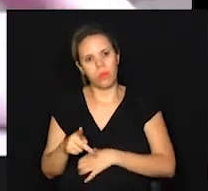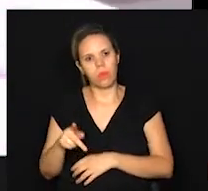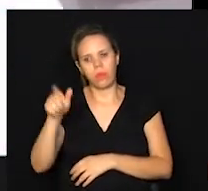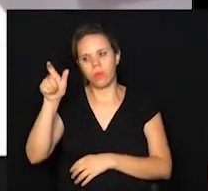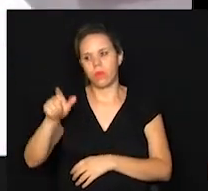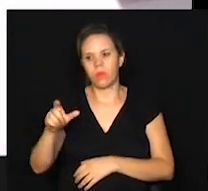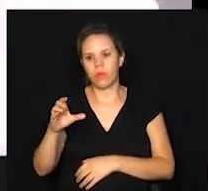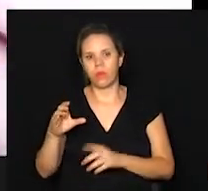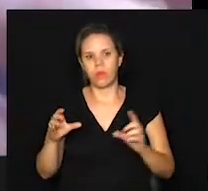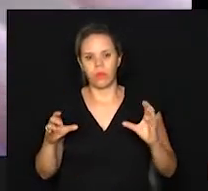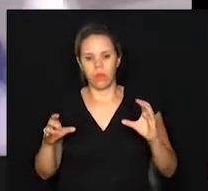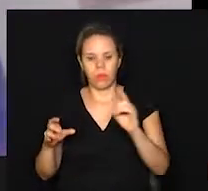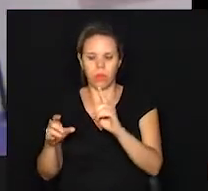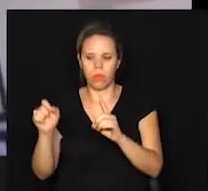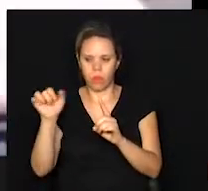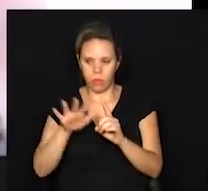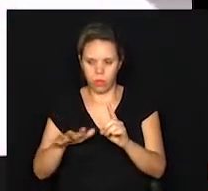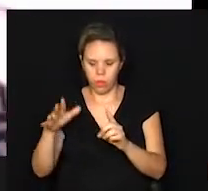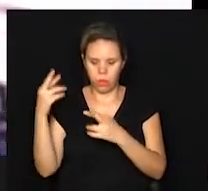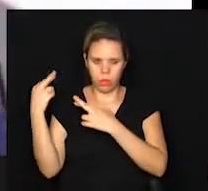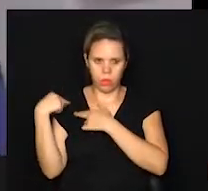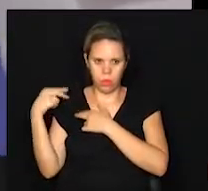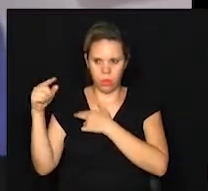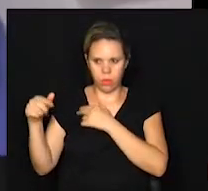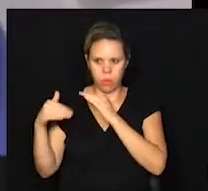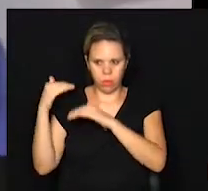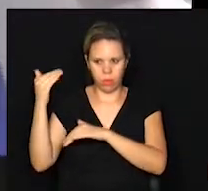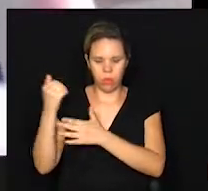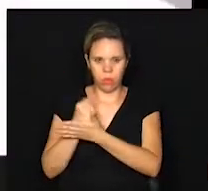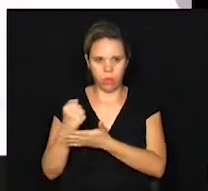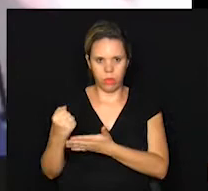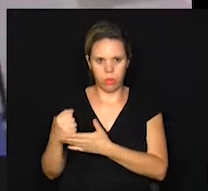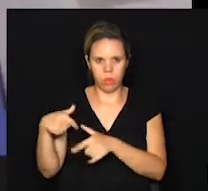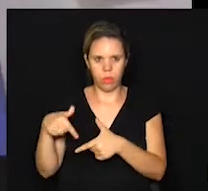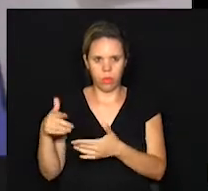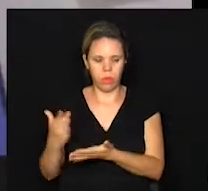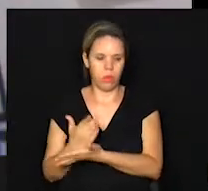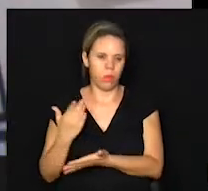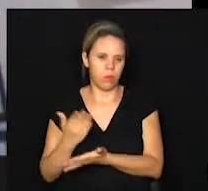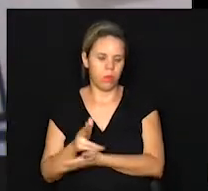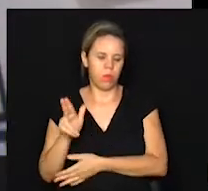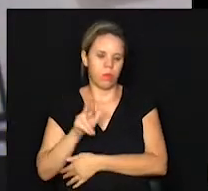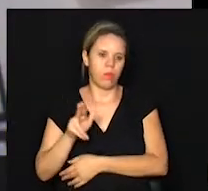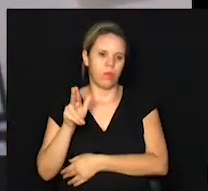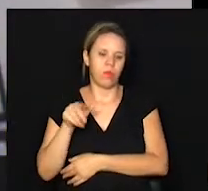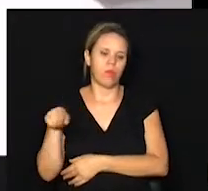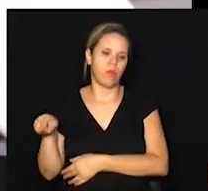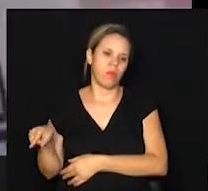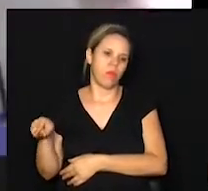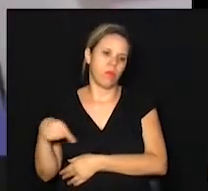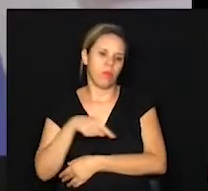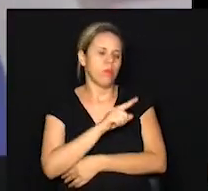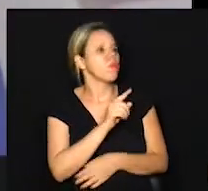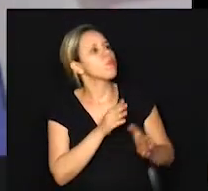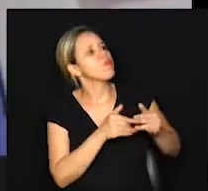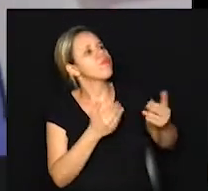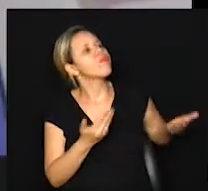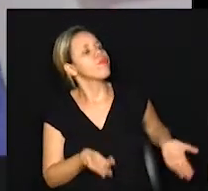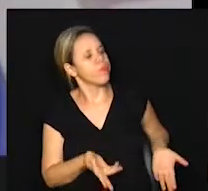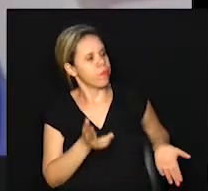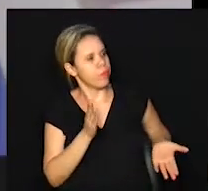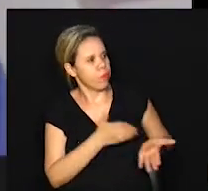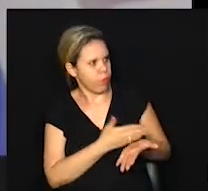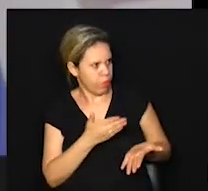coordenador geral, tendo em vista que foi ele que nos contratou para fazer esse livro para a universidade, né? E fomos cobrá-lo tendo em vista